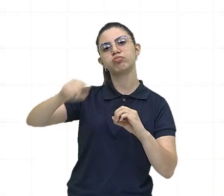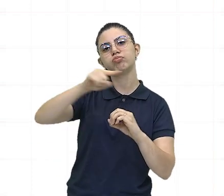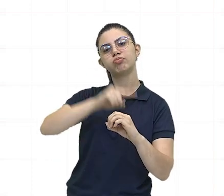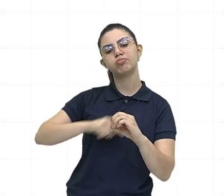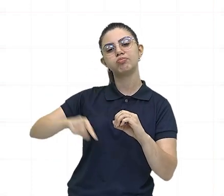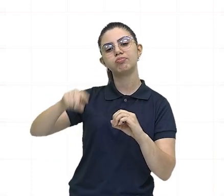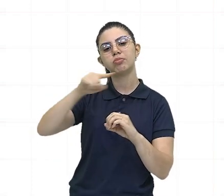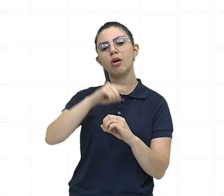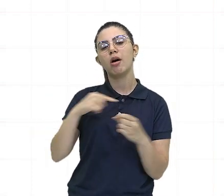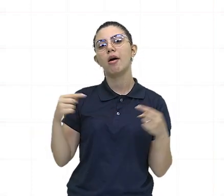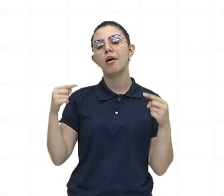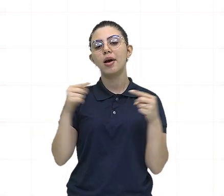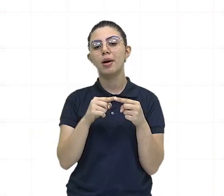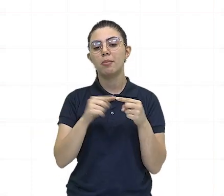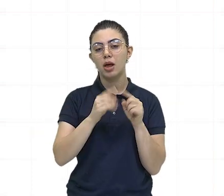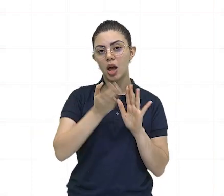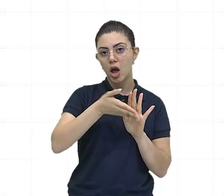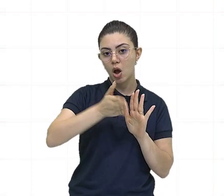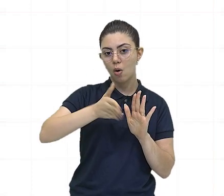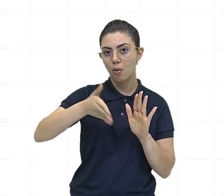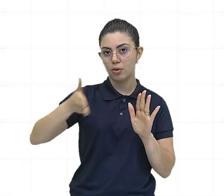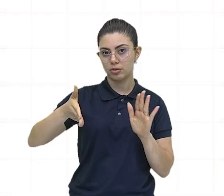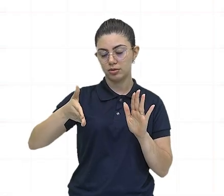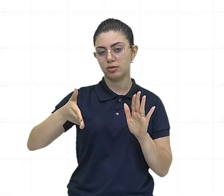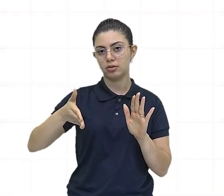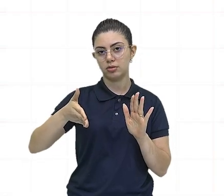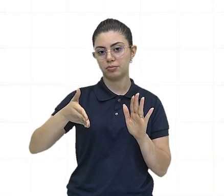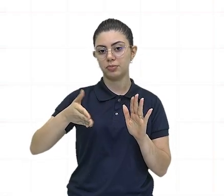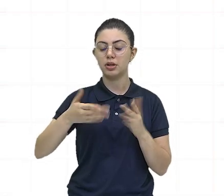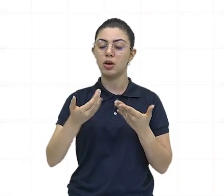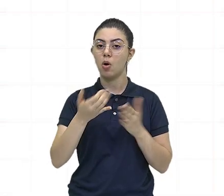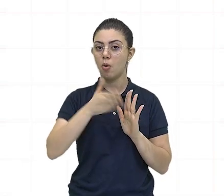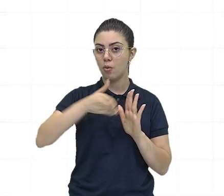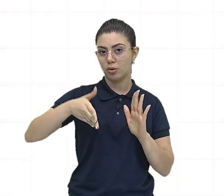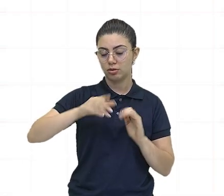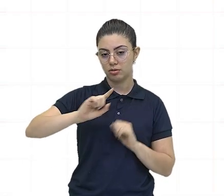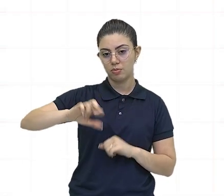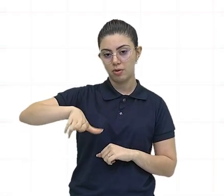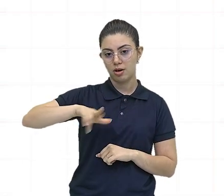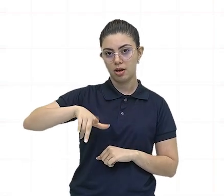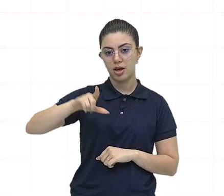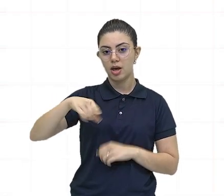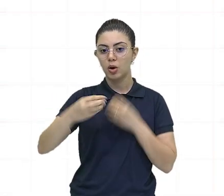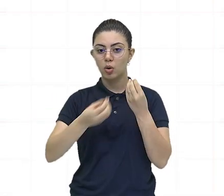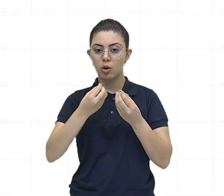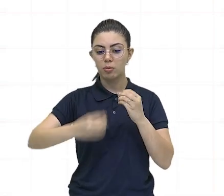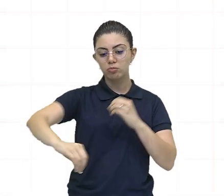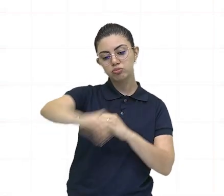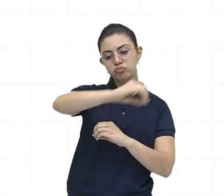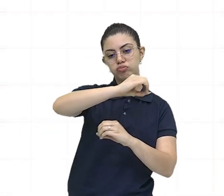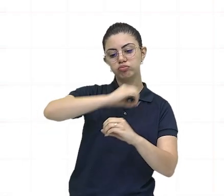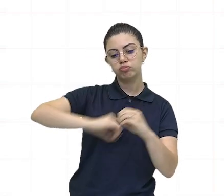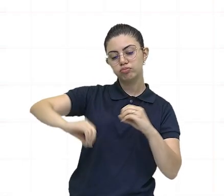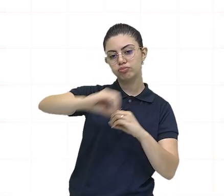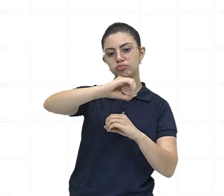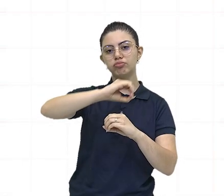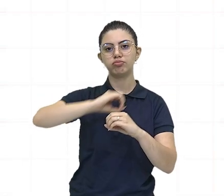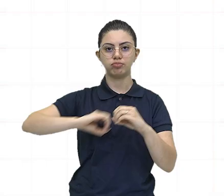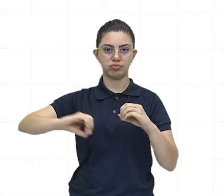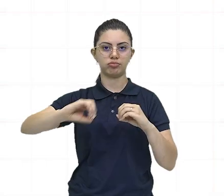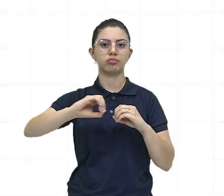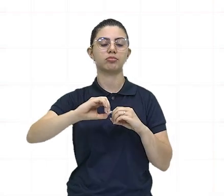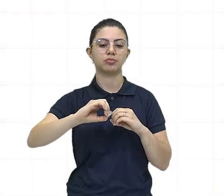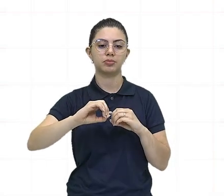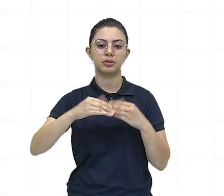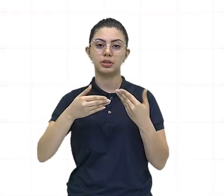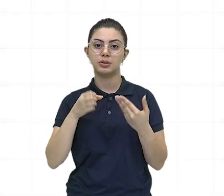a ordem em que os planetas, a ordem não, a órbita dos planetas que nós temos no nosso sistema solar. Quanto